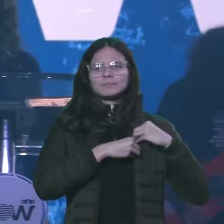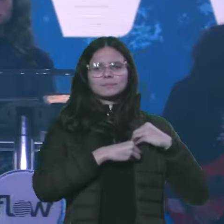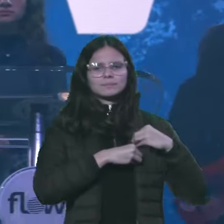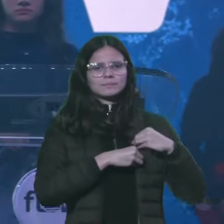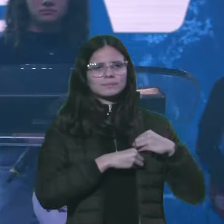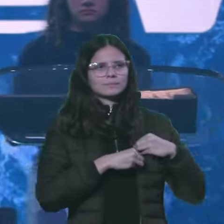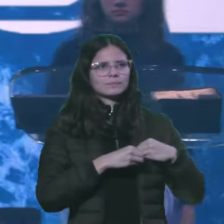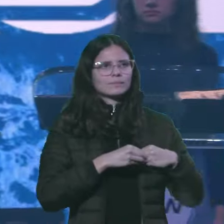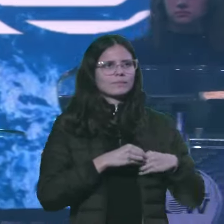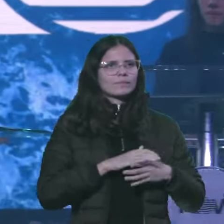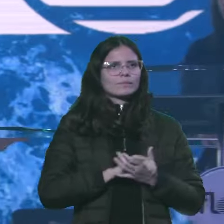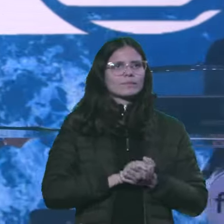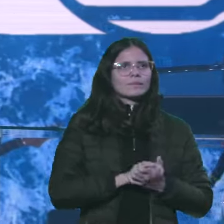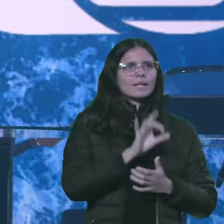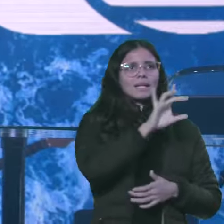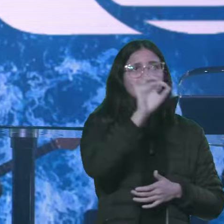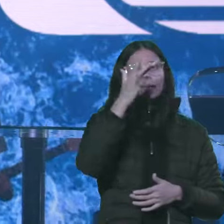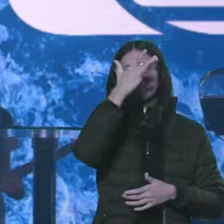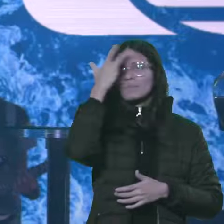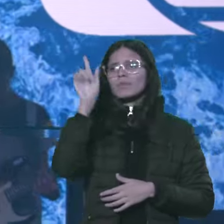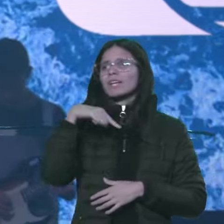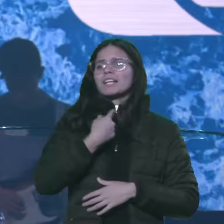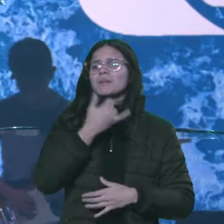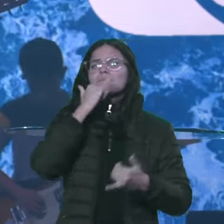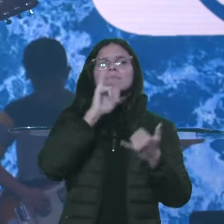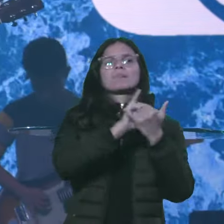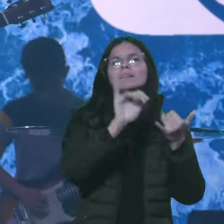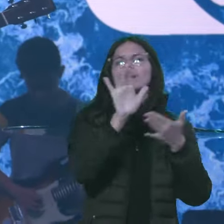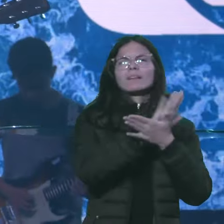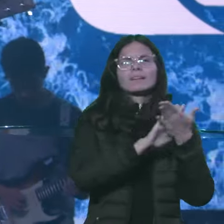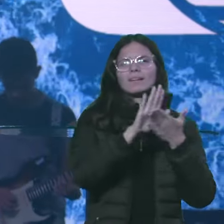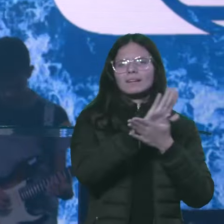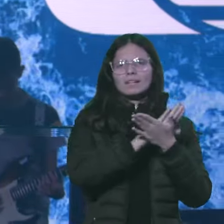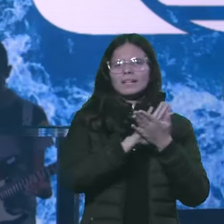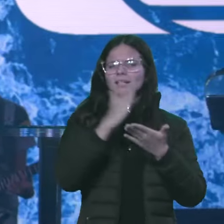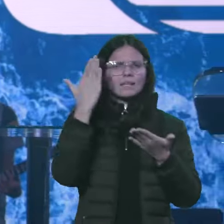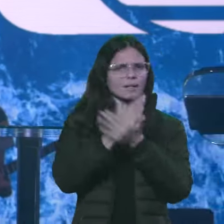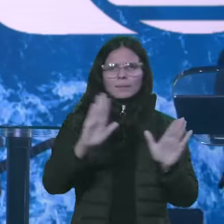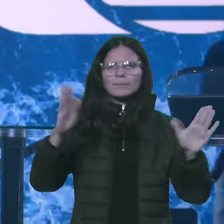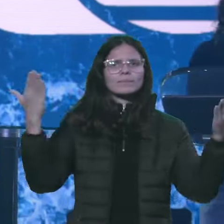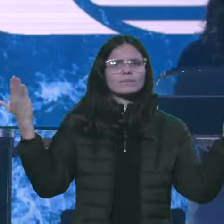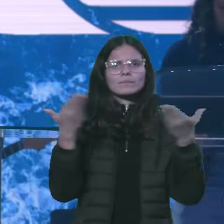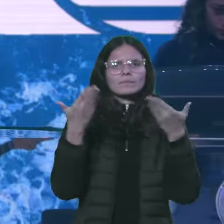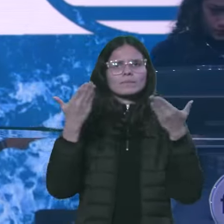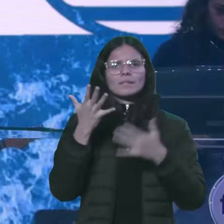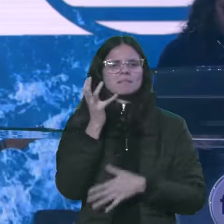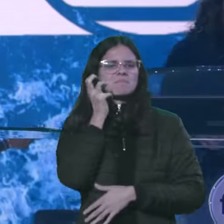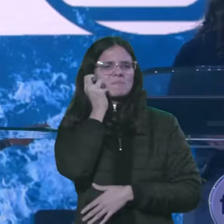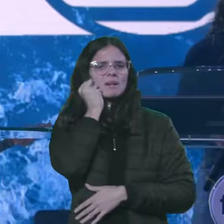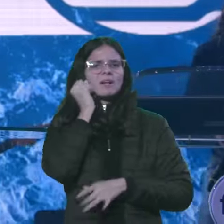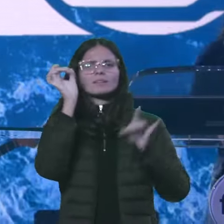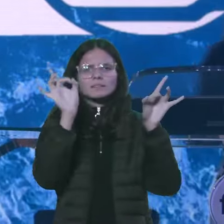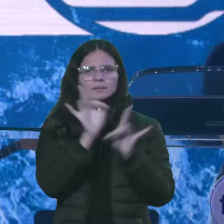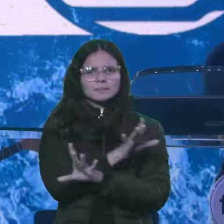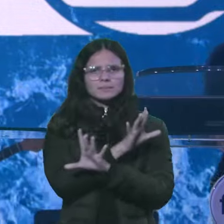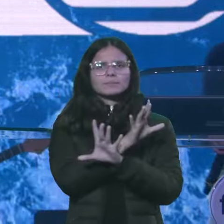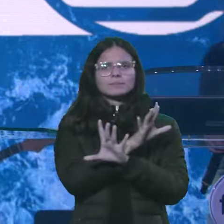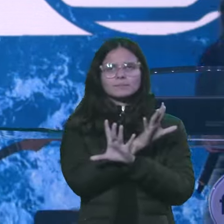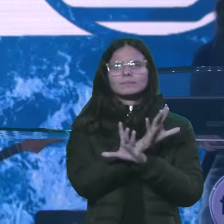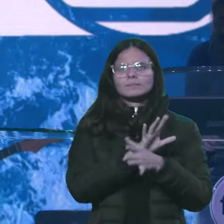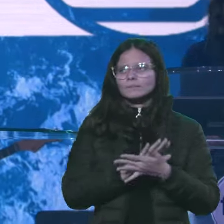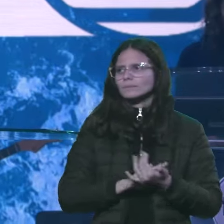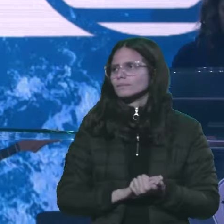toda pessoa que nós não perdoamos, que nos fez mal, chega, chega de mágoa, chega